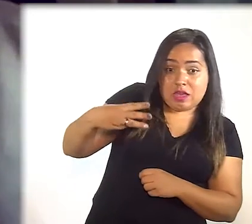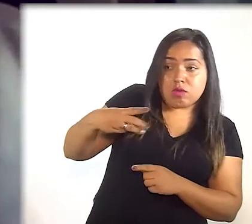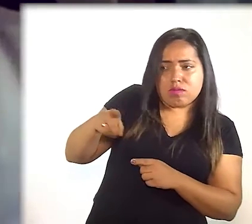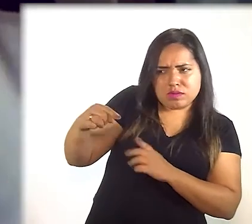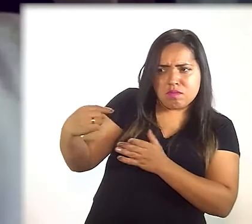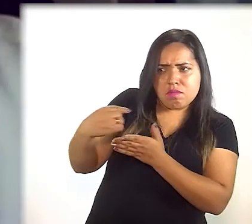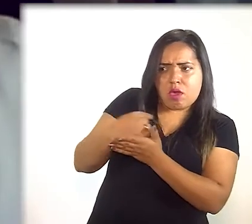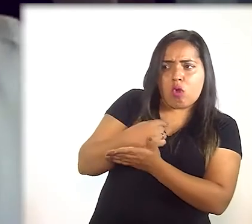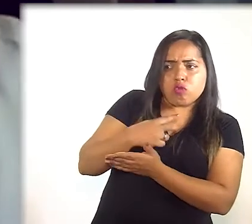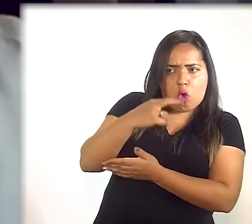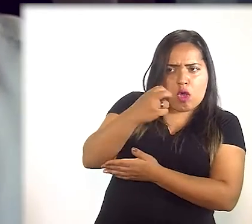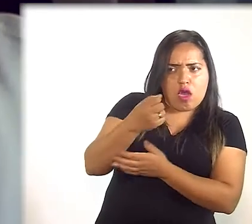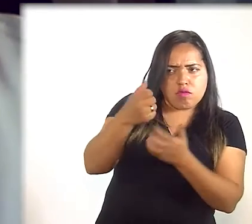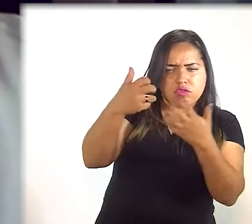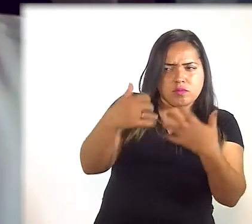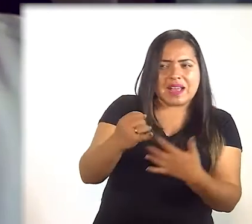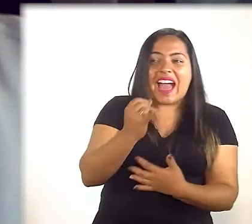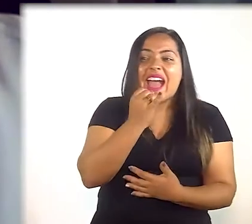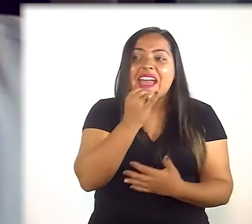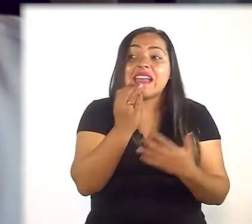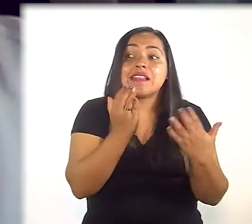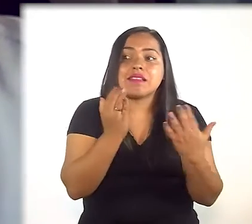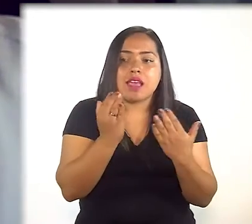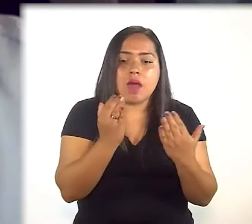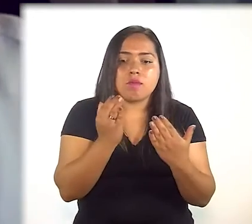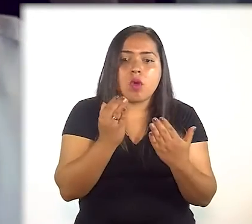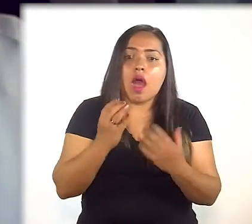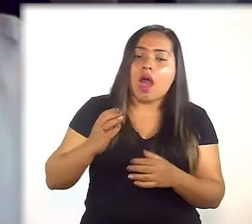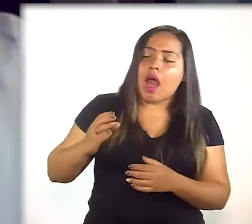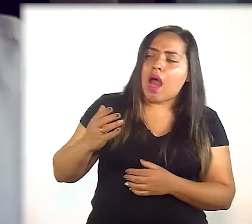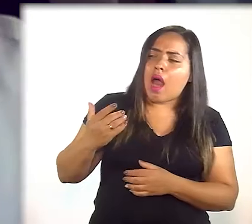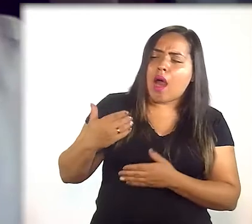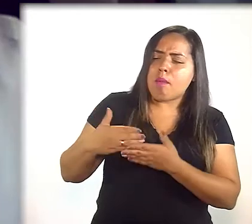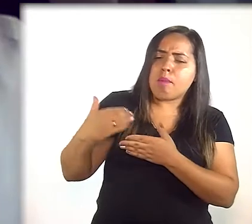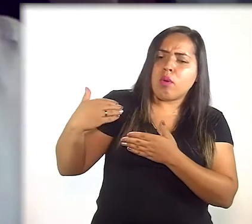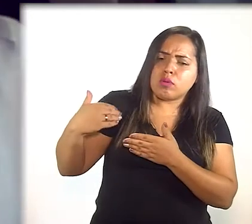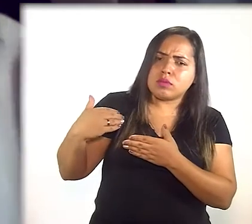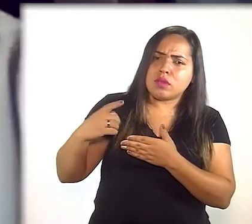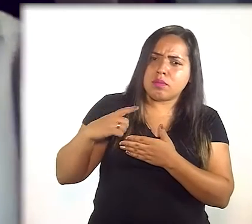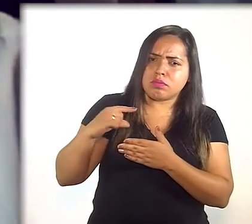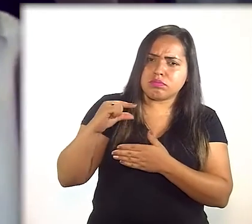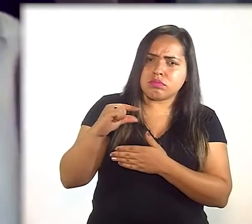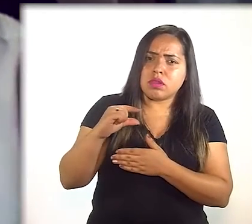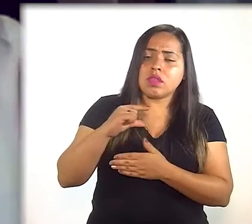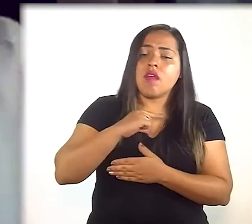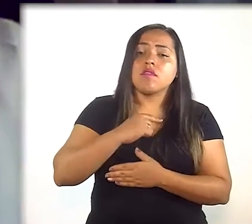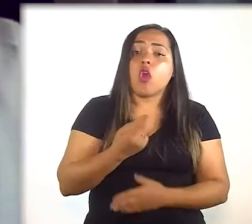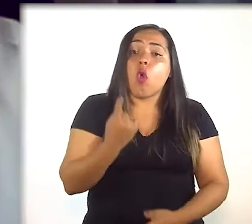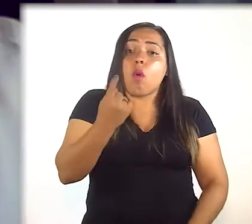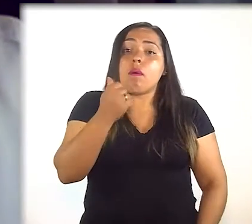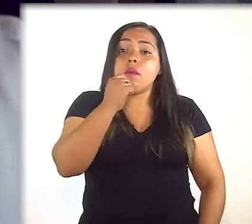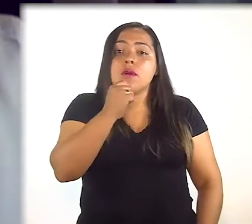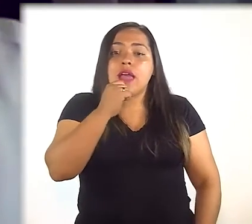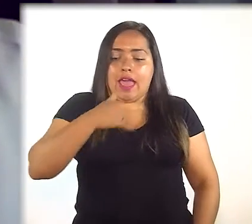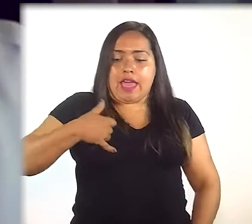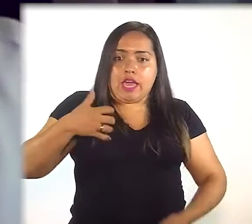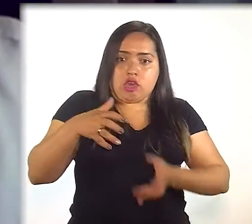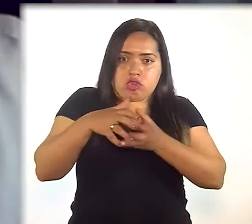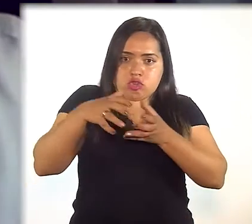idoso. Agora, quando é um terceiro, você me perdoa, mas eu vou contar aqui um caso.